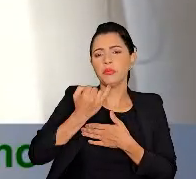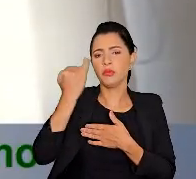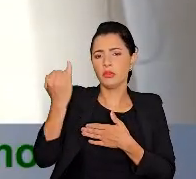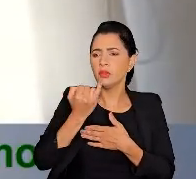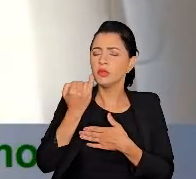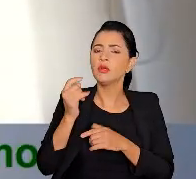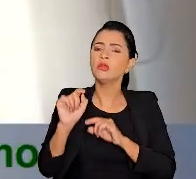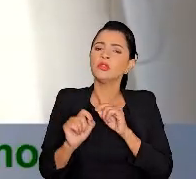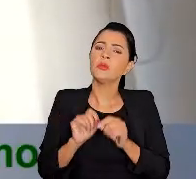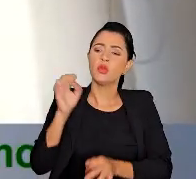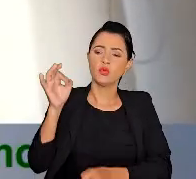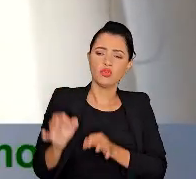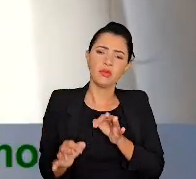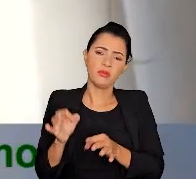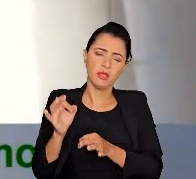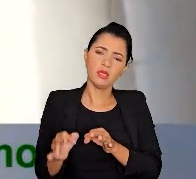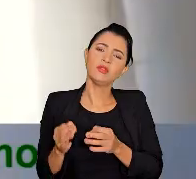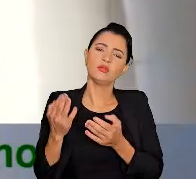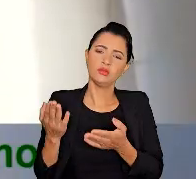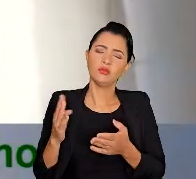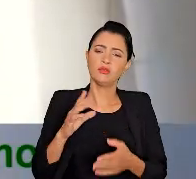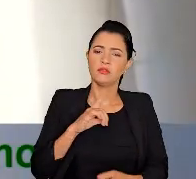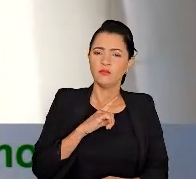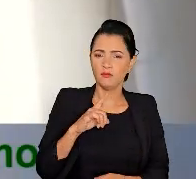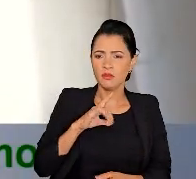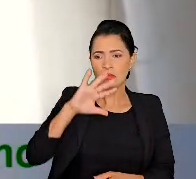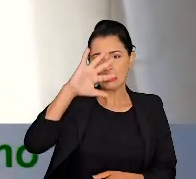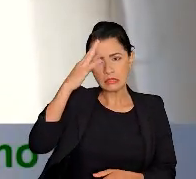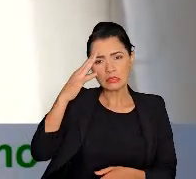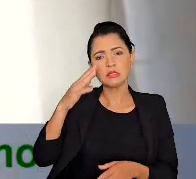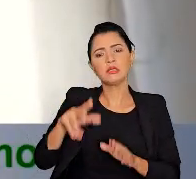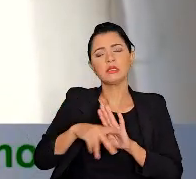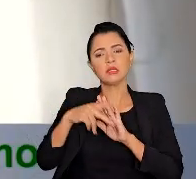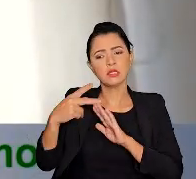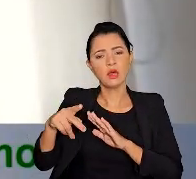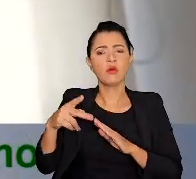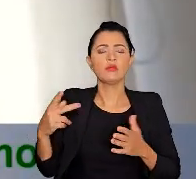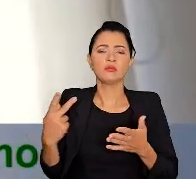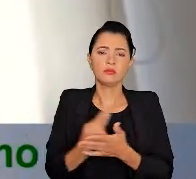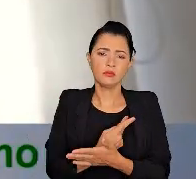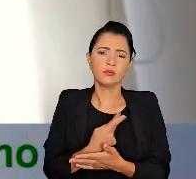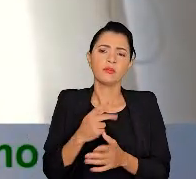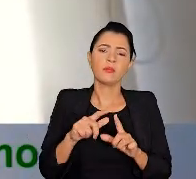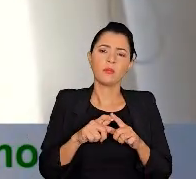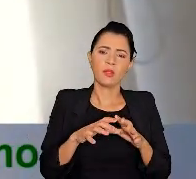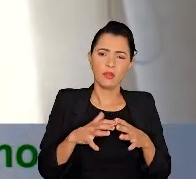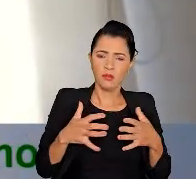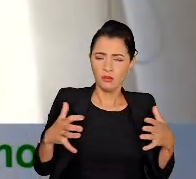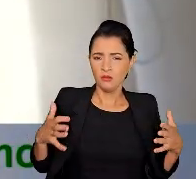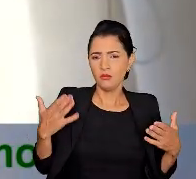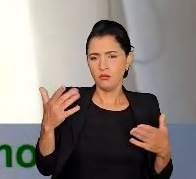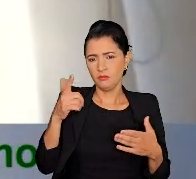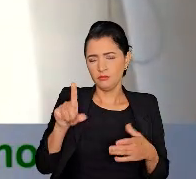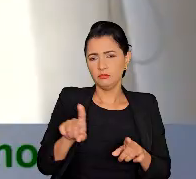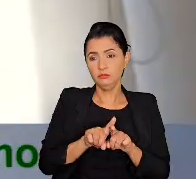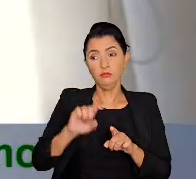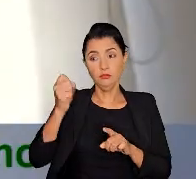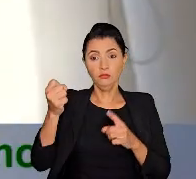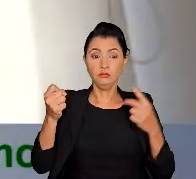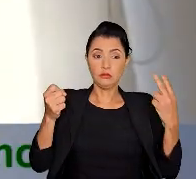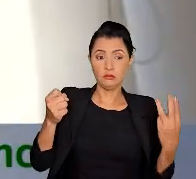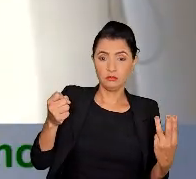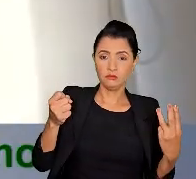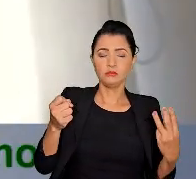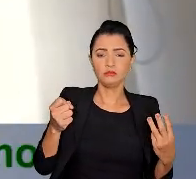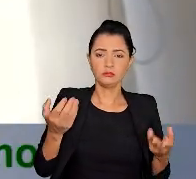que o julgamento tivesse a decisão que teve pela maioria de 8-3. Atualmente